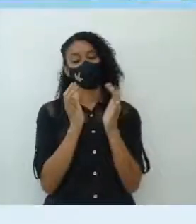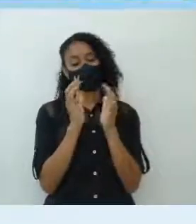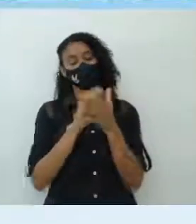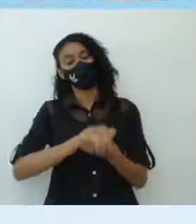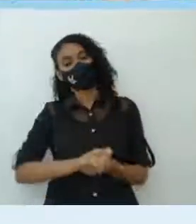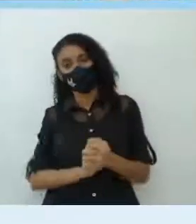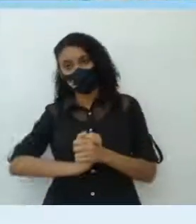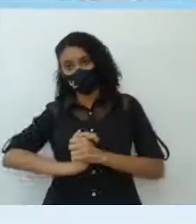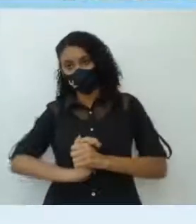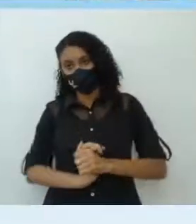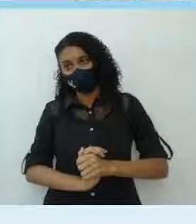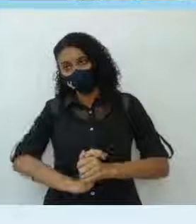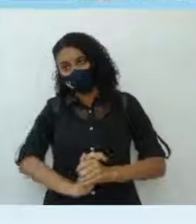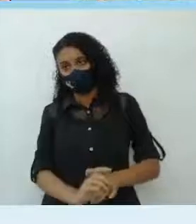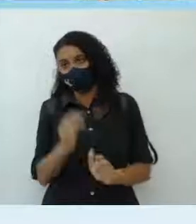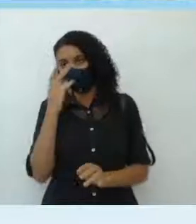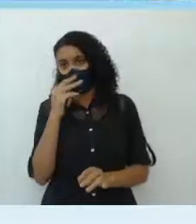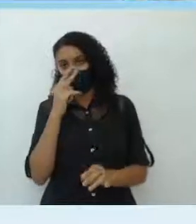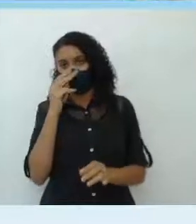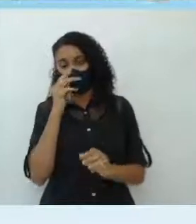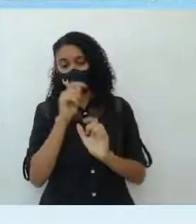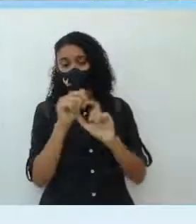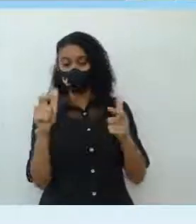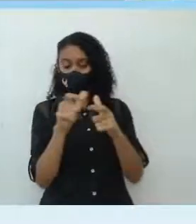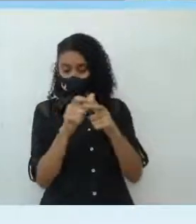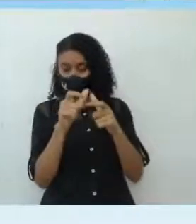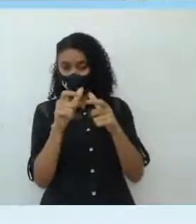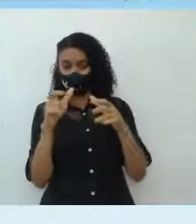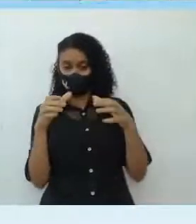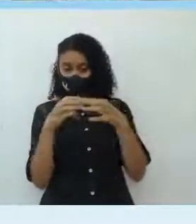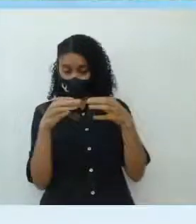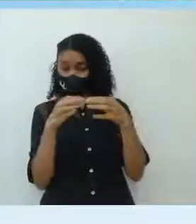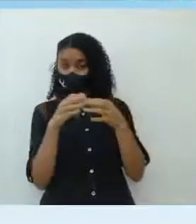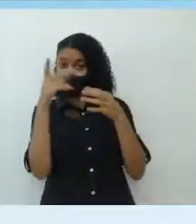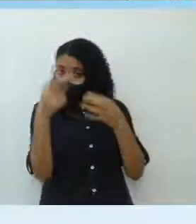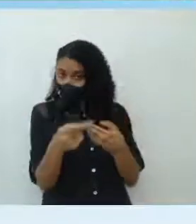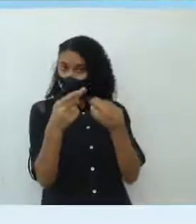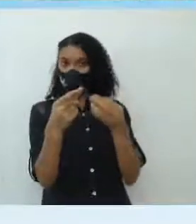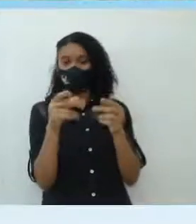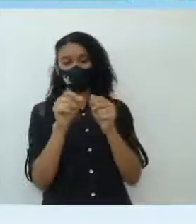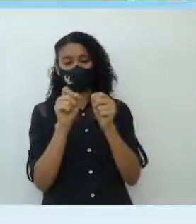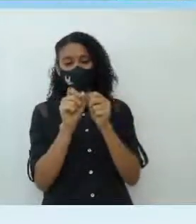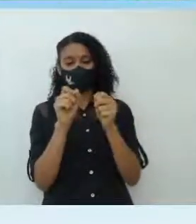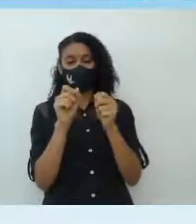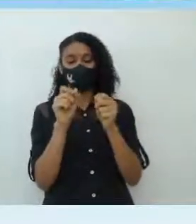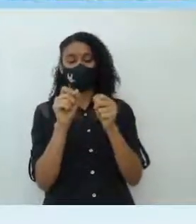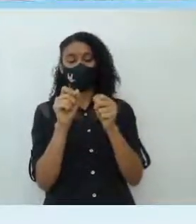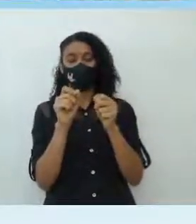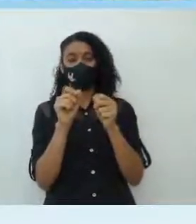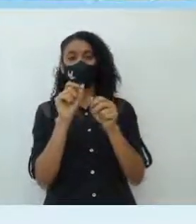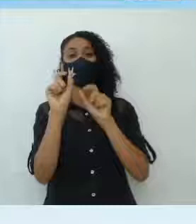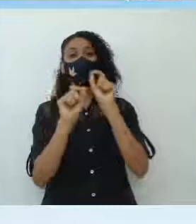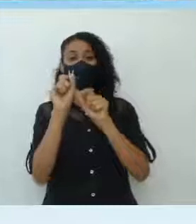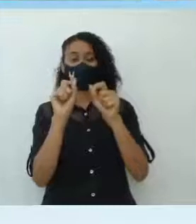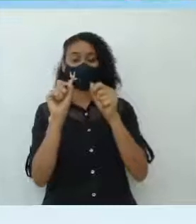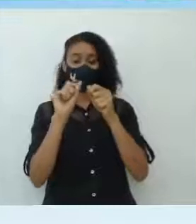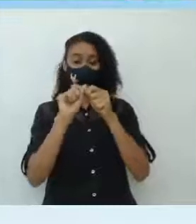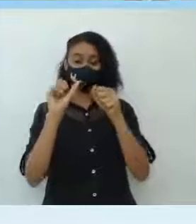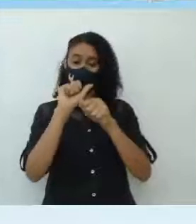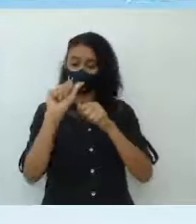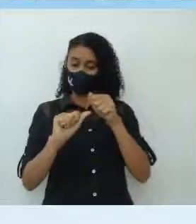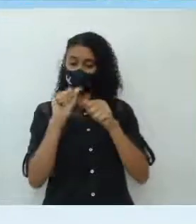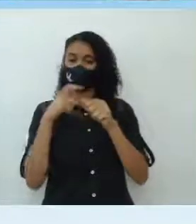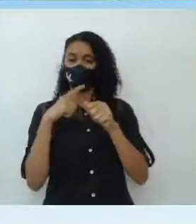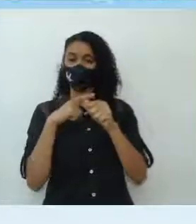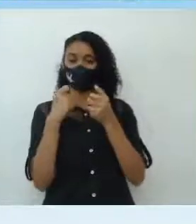que, apesar do mesmo tamanho, pelo fato de serem formadas por átomos, por moléculas diferentes, acabam